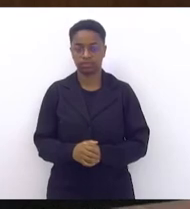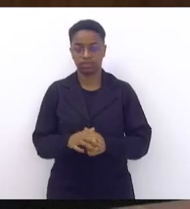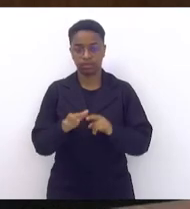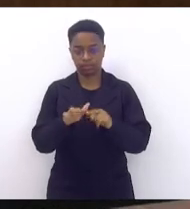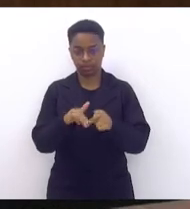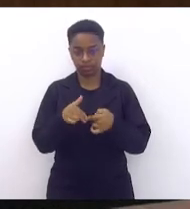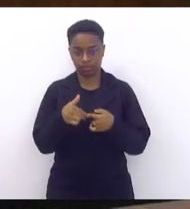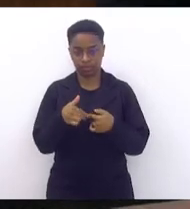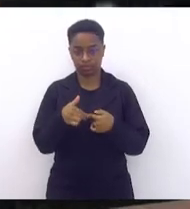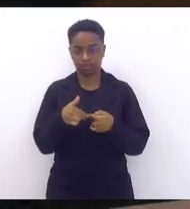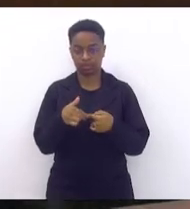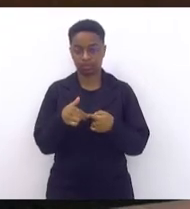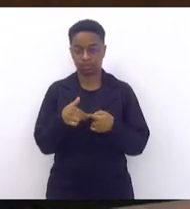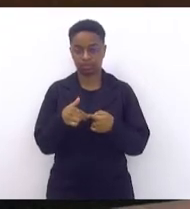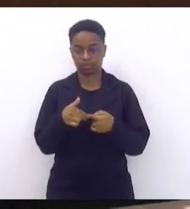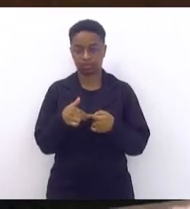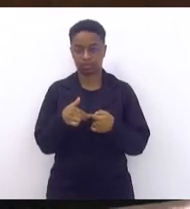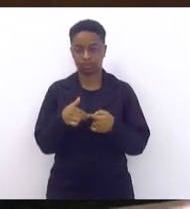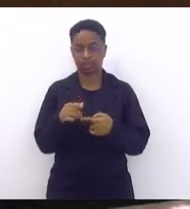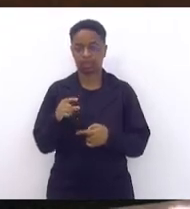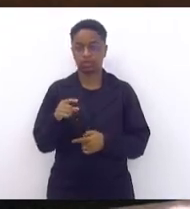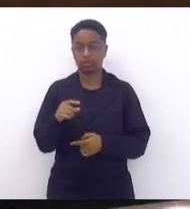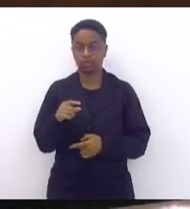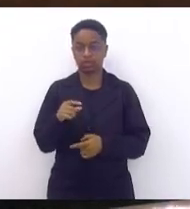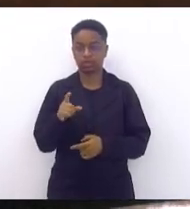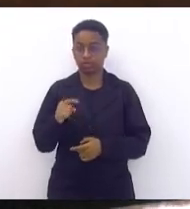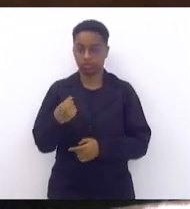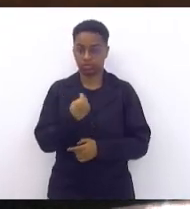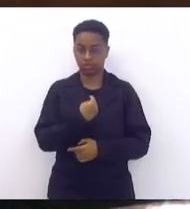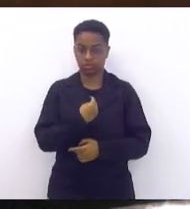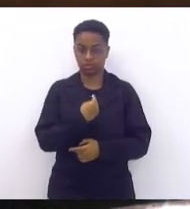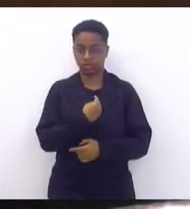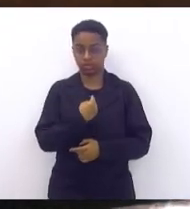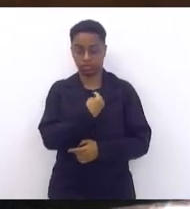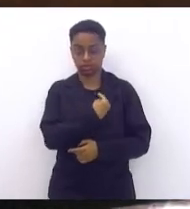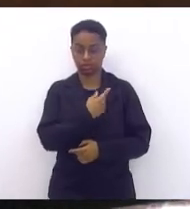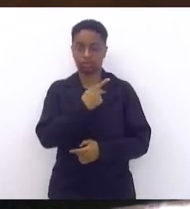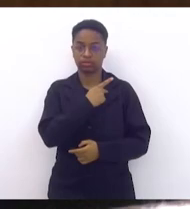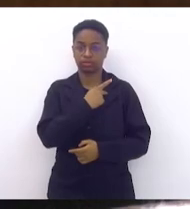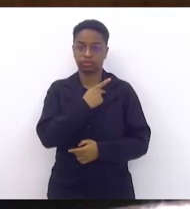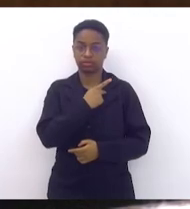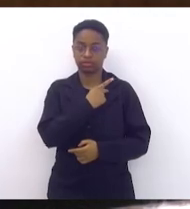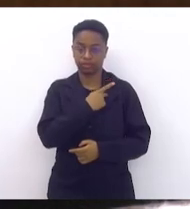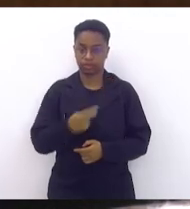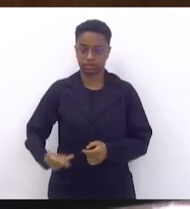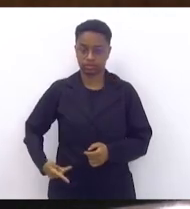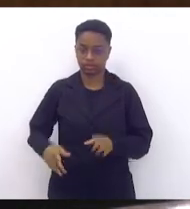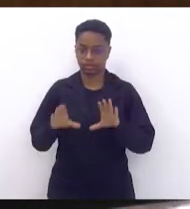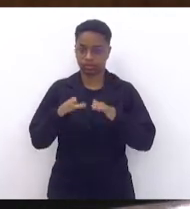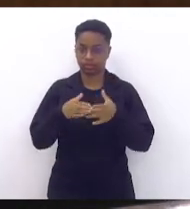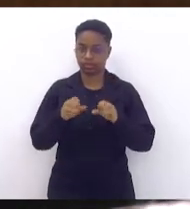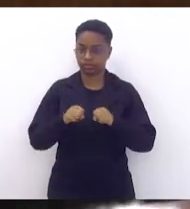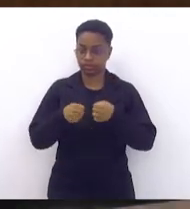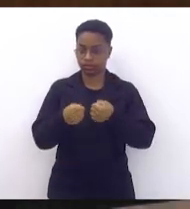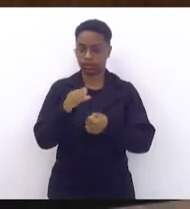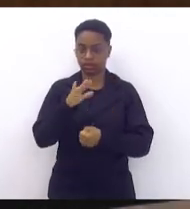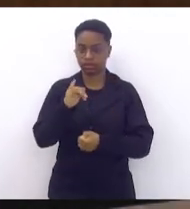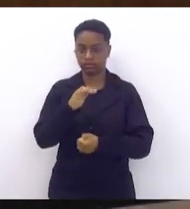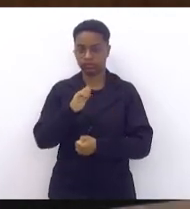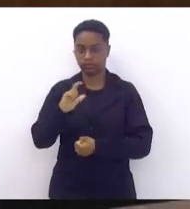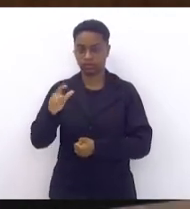razão de estarmos como presidente da Comissão de Defesa Civil, eu solicito esta